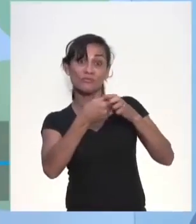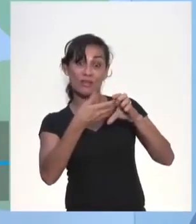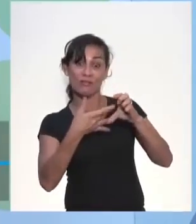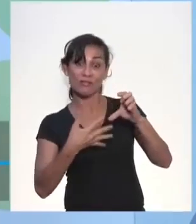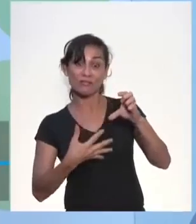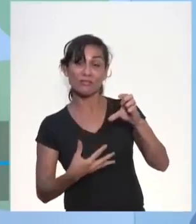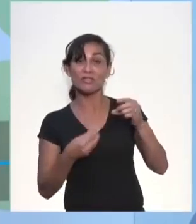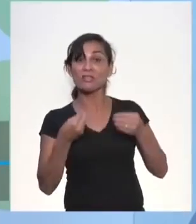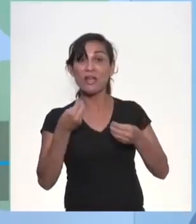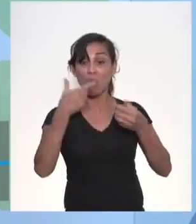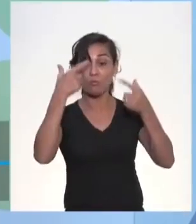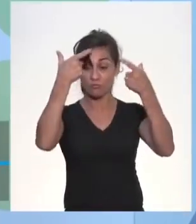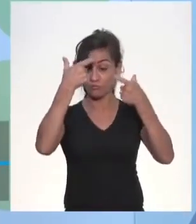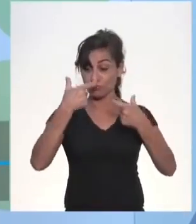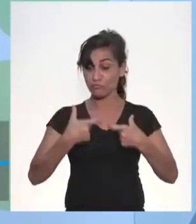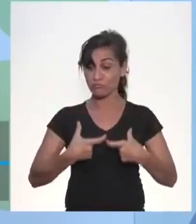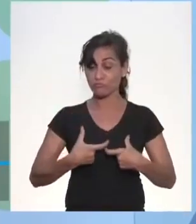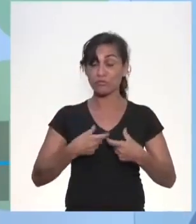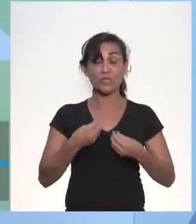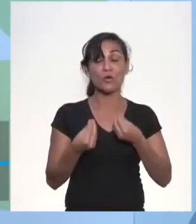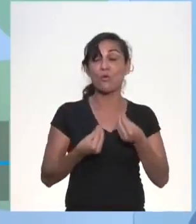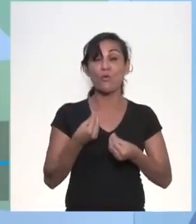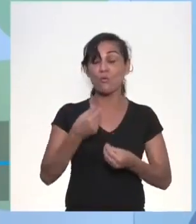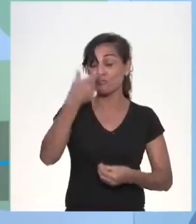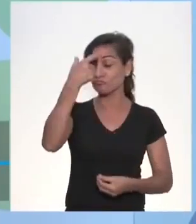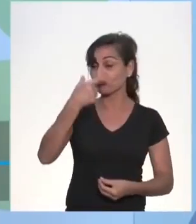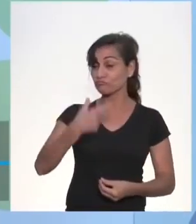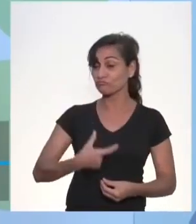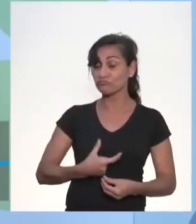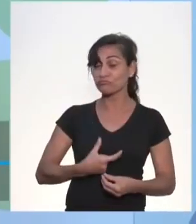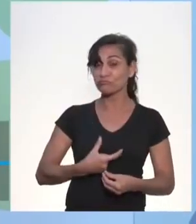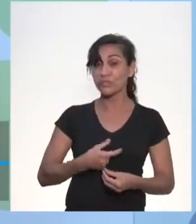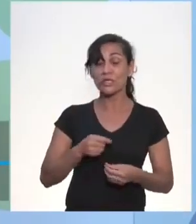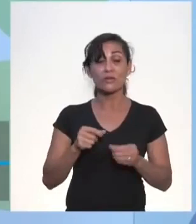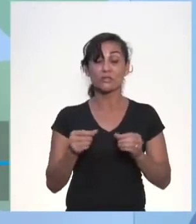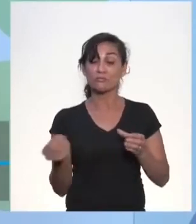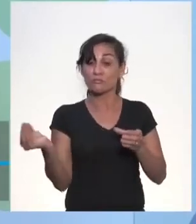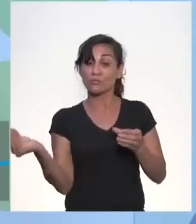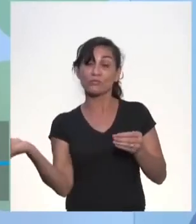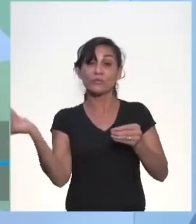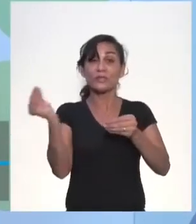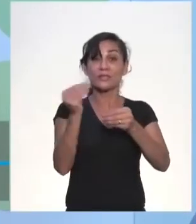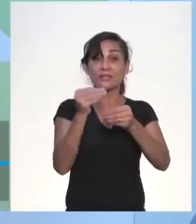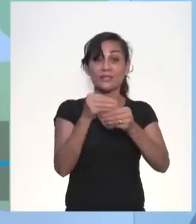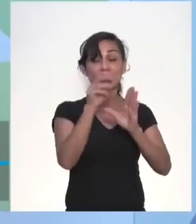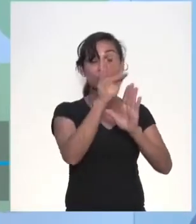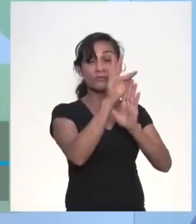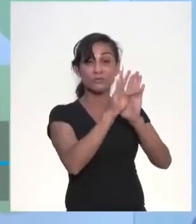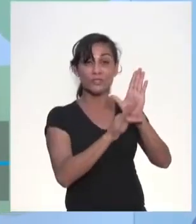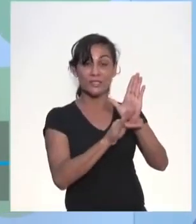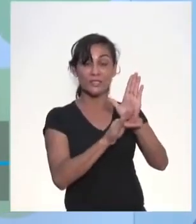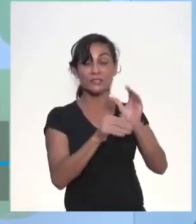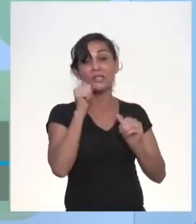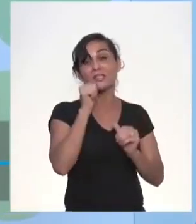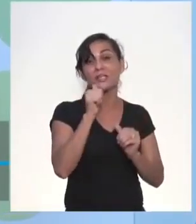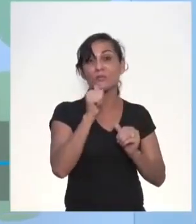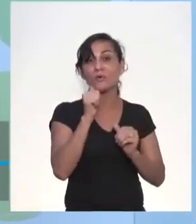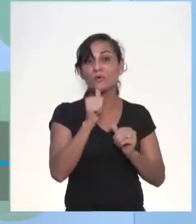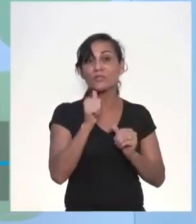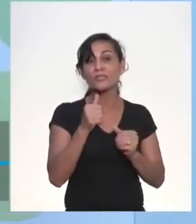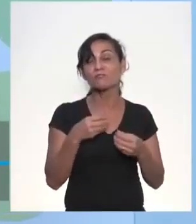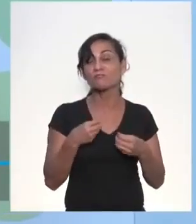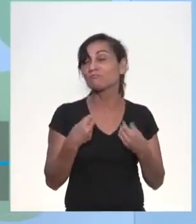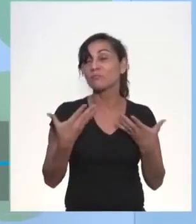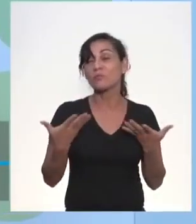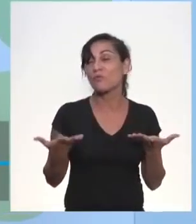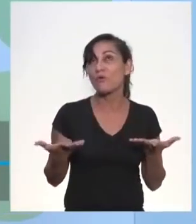mais bonita da terra dele, com essas características que foram colocadas no texto? Essa moça seria uma moça